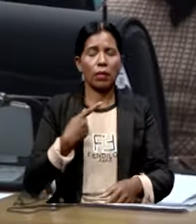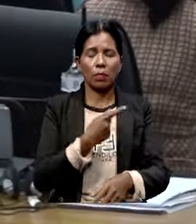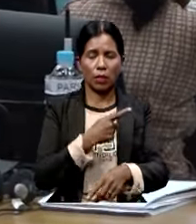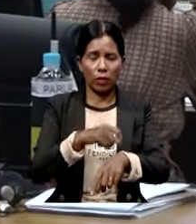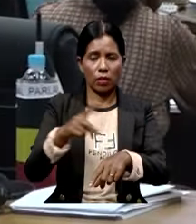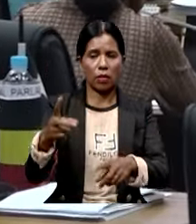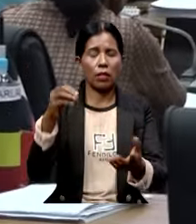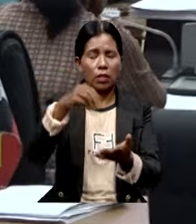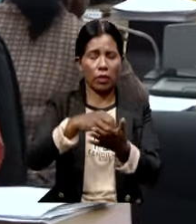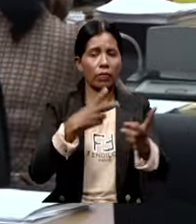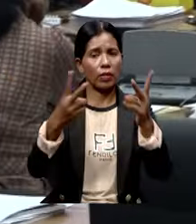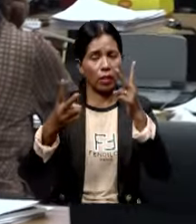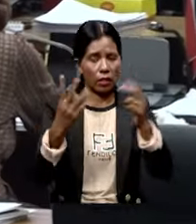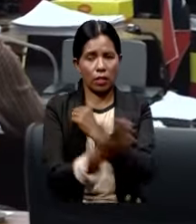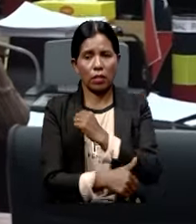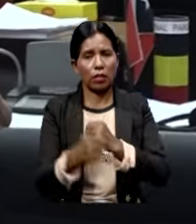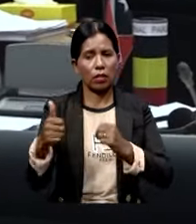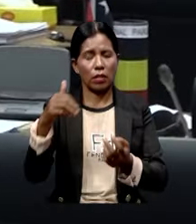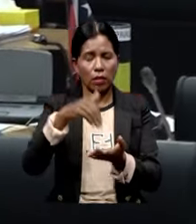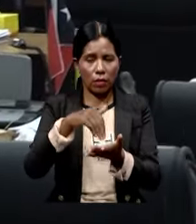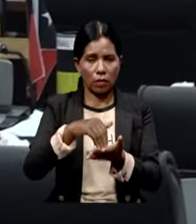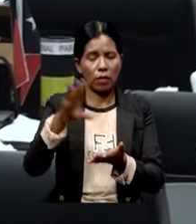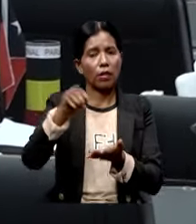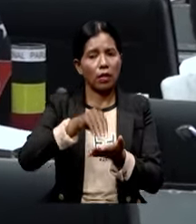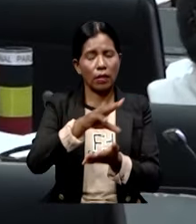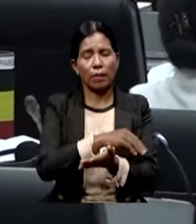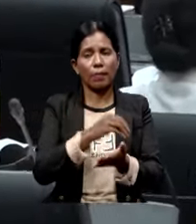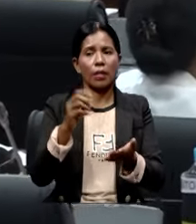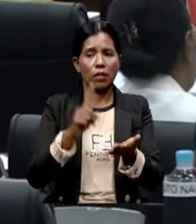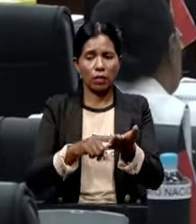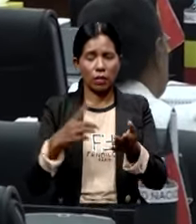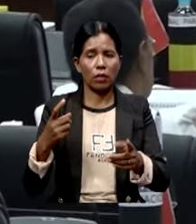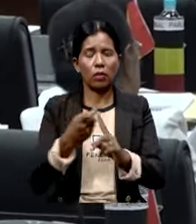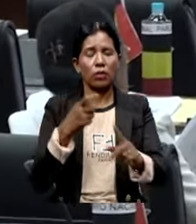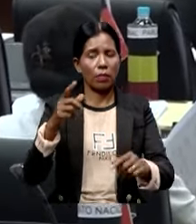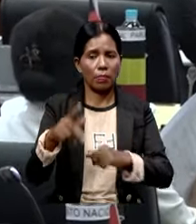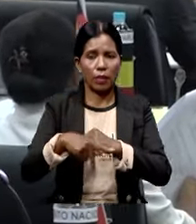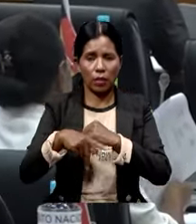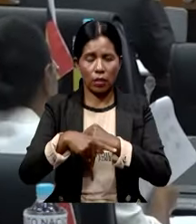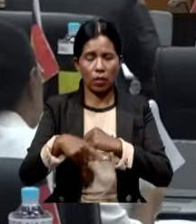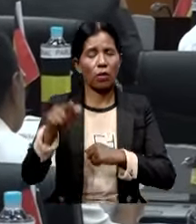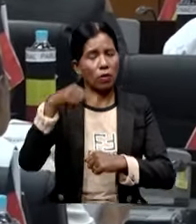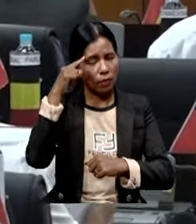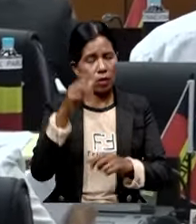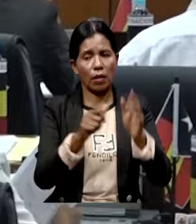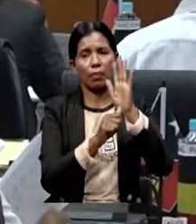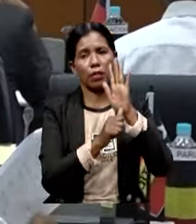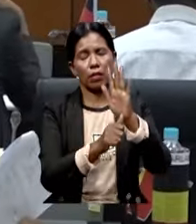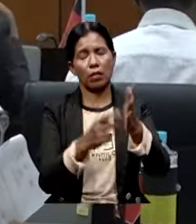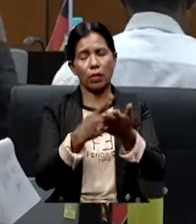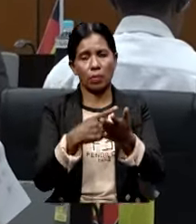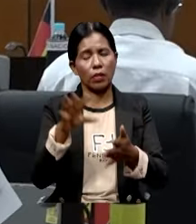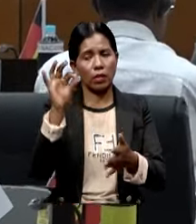para viagem no estrangeiro, inclui estudo cooperativo. E a discussão, né? Deputado Cira, russi bancada governo, na nossa oposição, apresenta a proposta